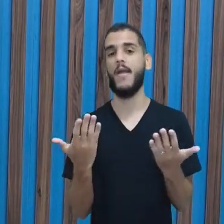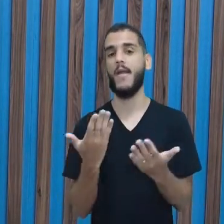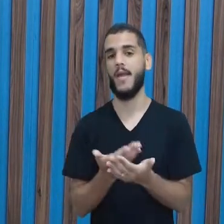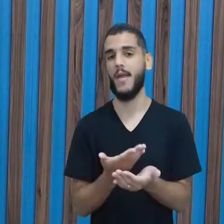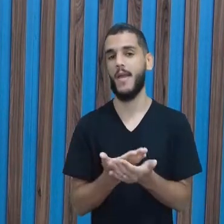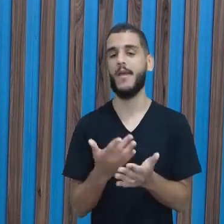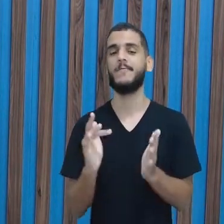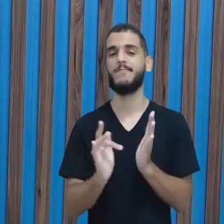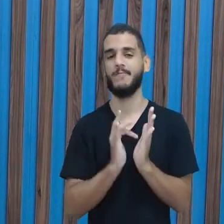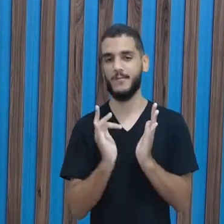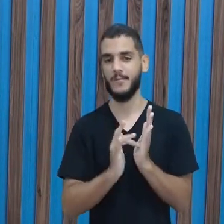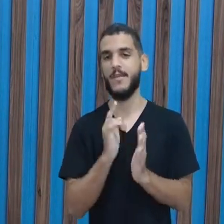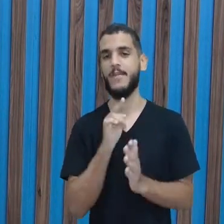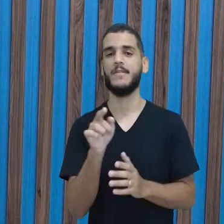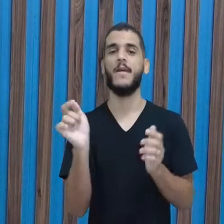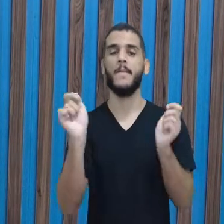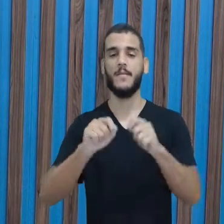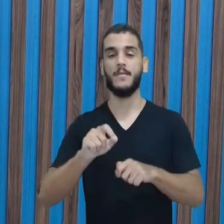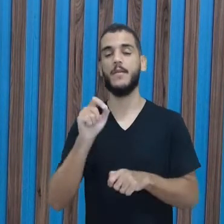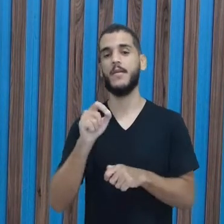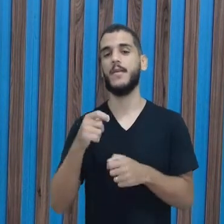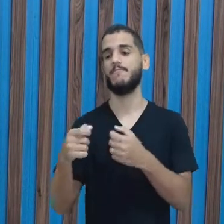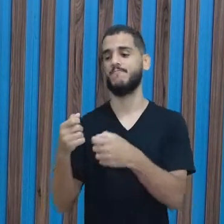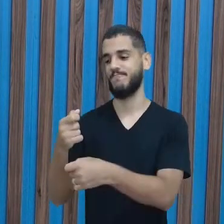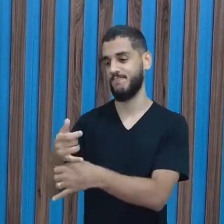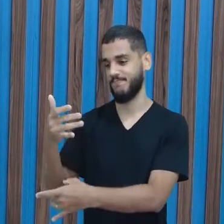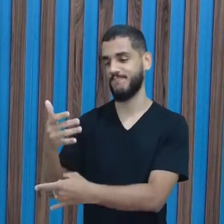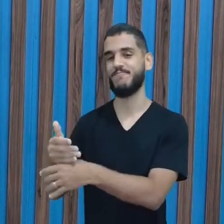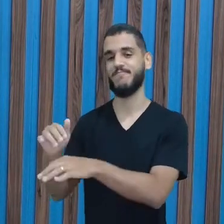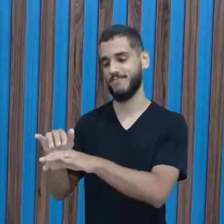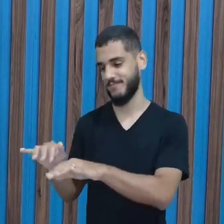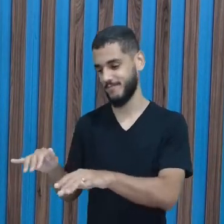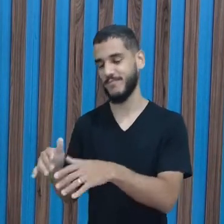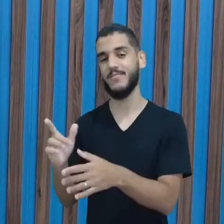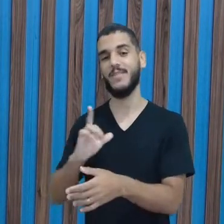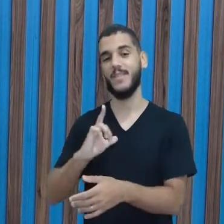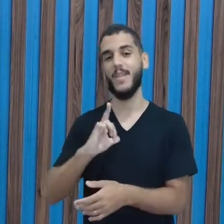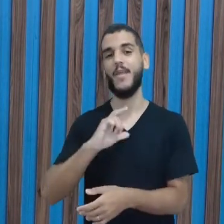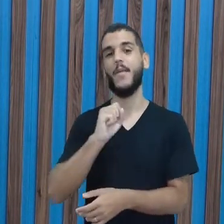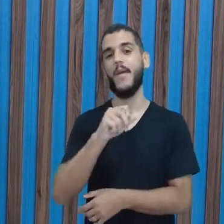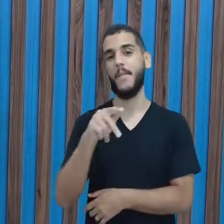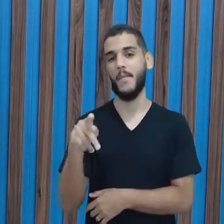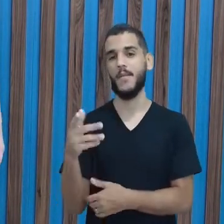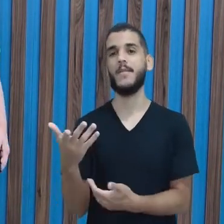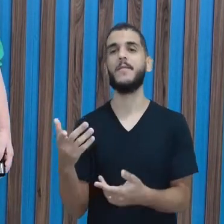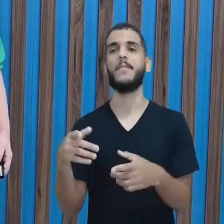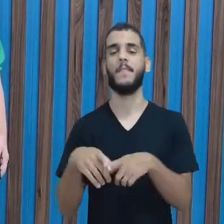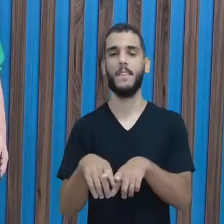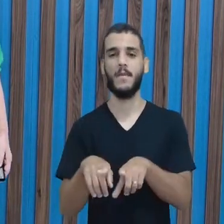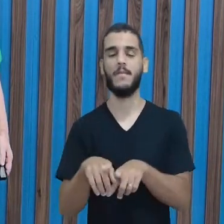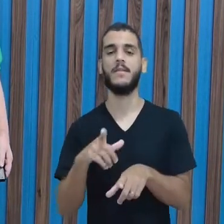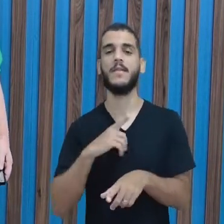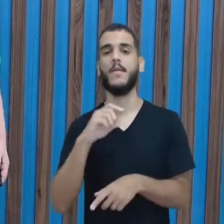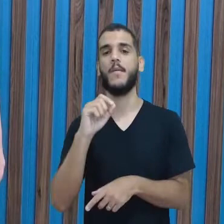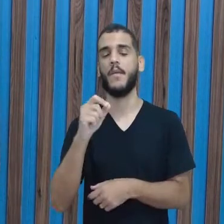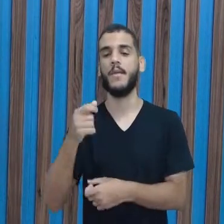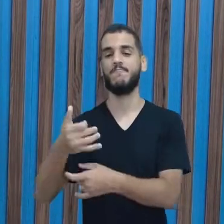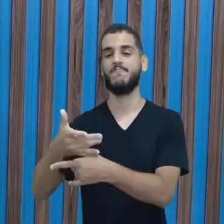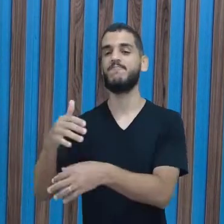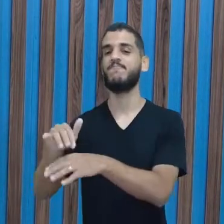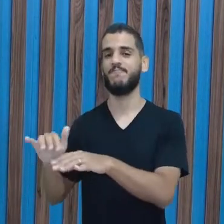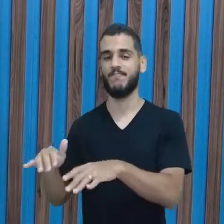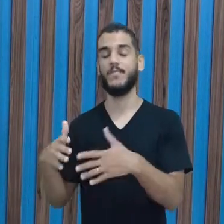digital você tem, como eu acabei de falar, o chat, né? Tem o aplicativo e dentro do aplicativo o chat. E